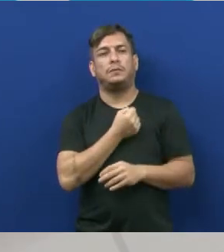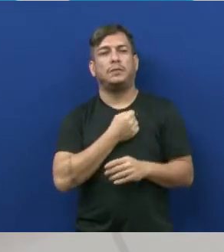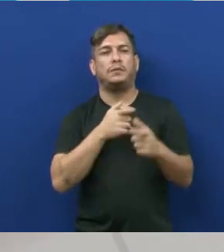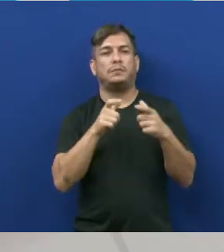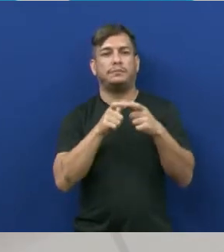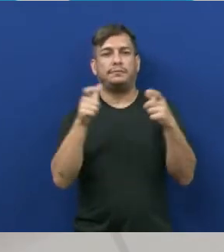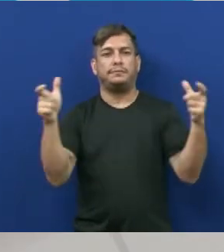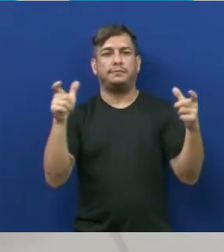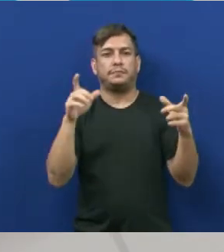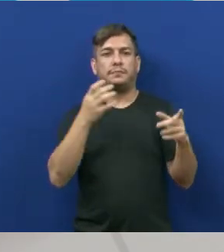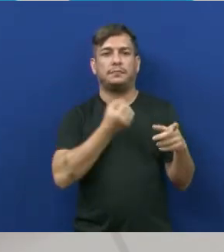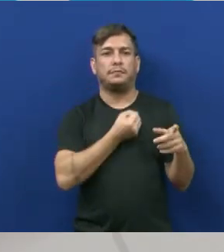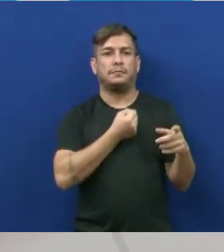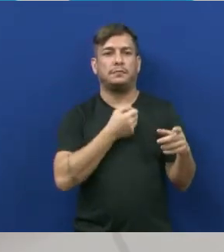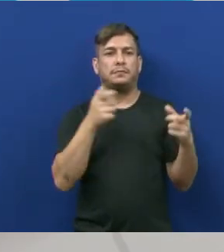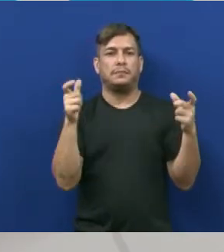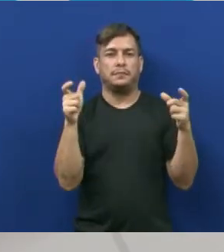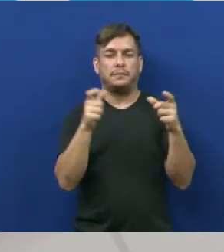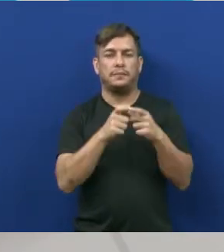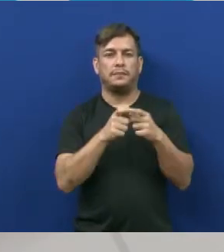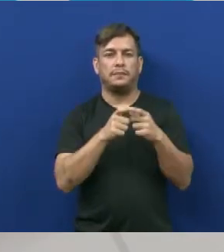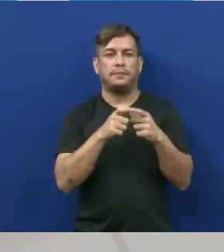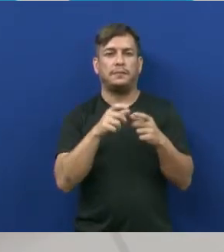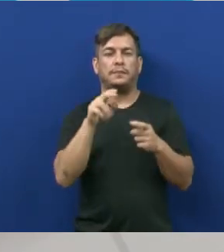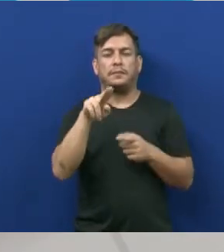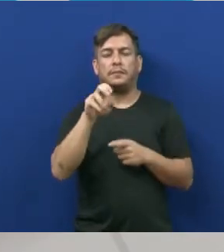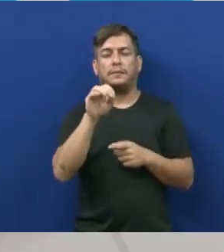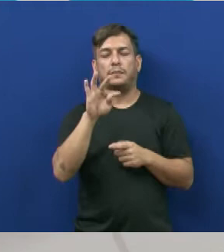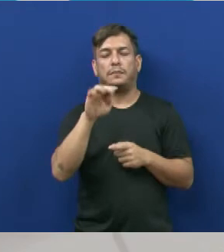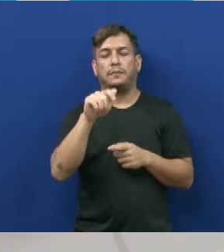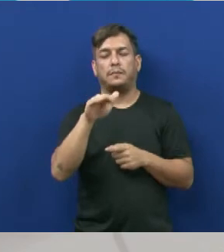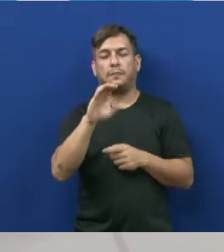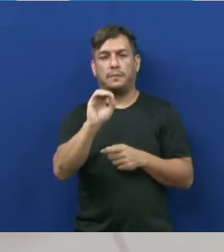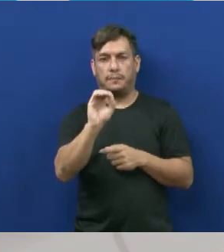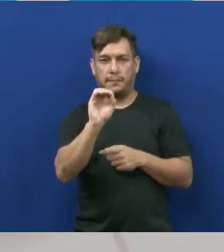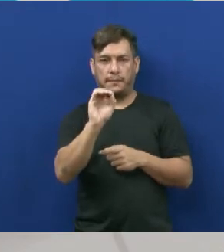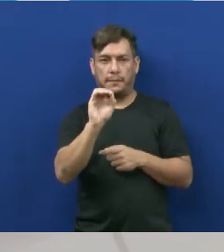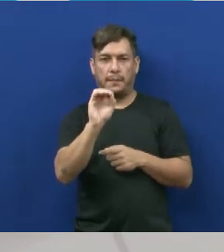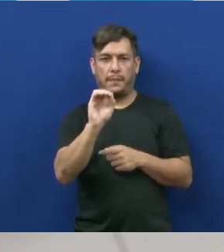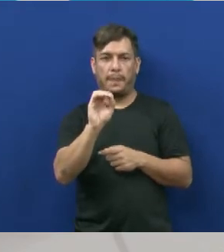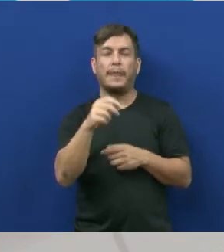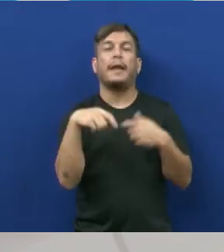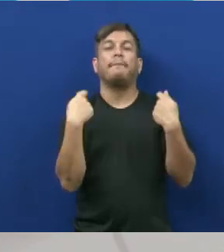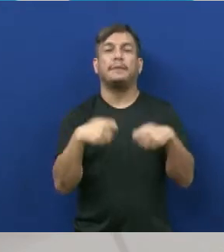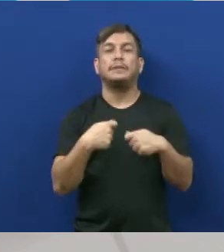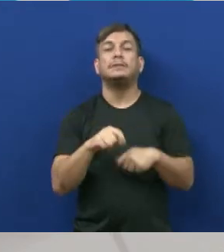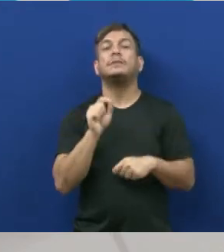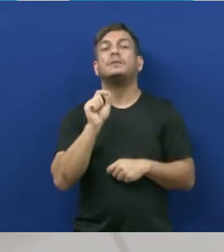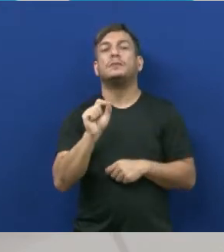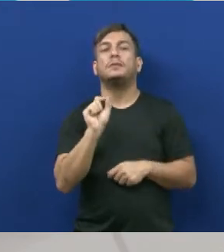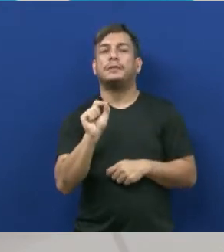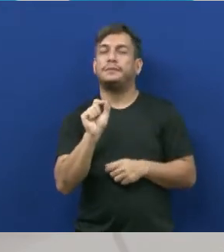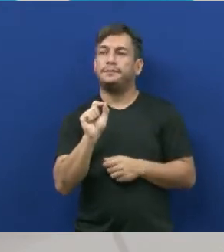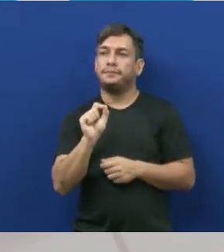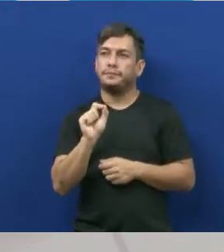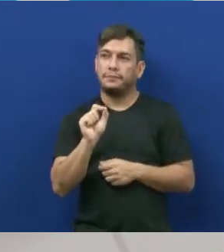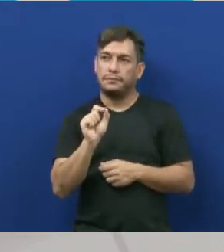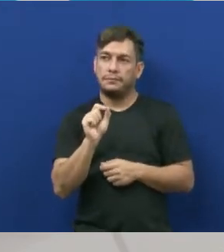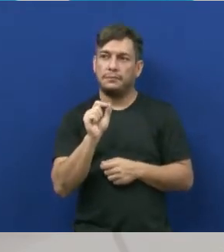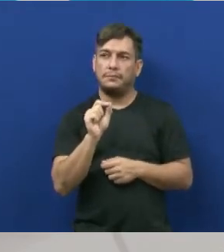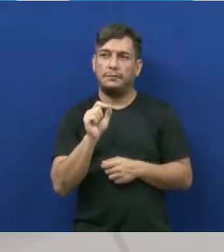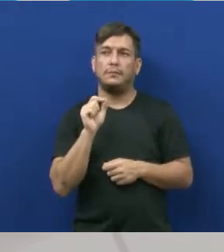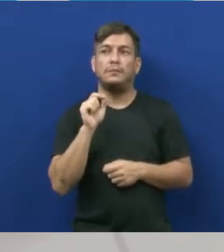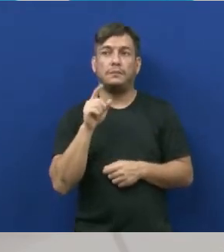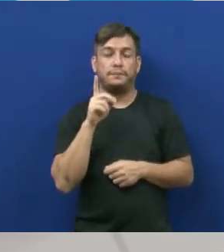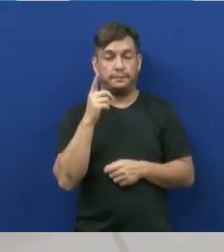tão grande ou um número tão pequeno em notação científica? A gente precisa fazer o quê? Quando a gente